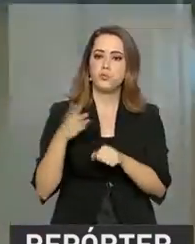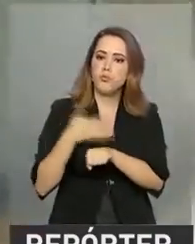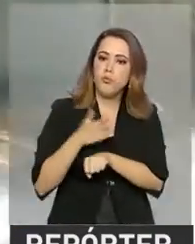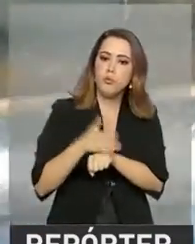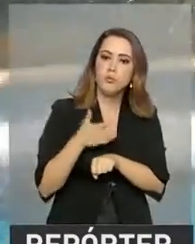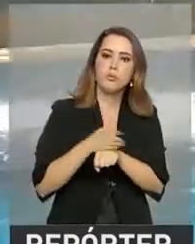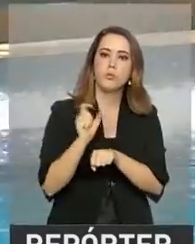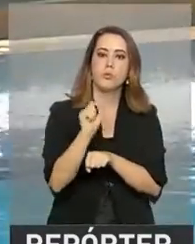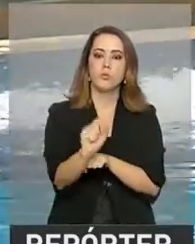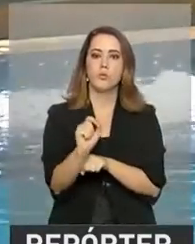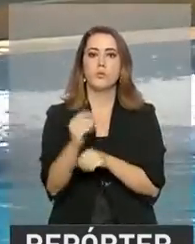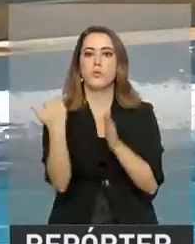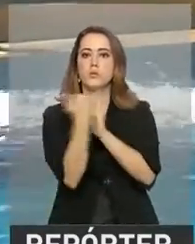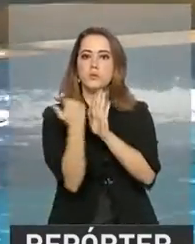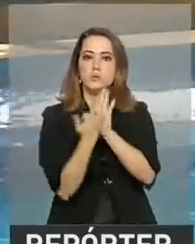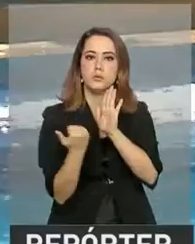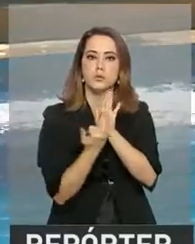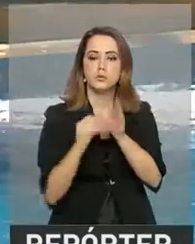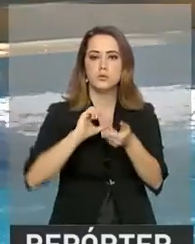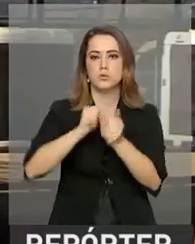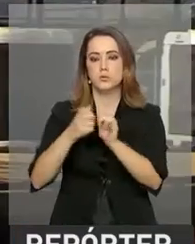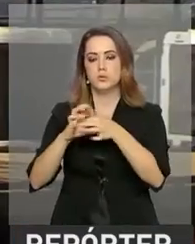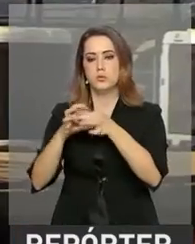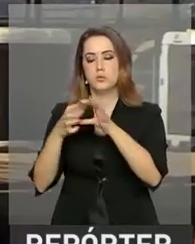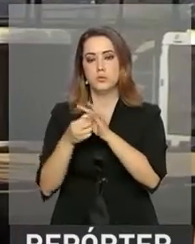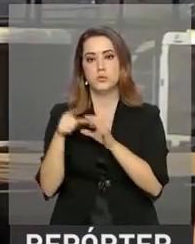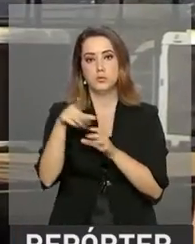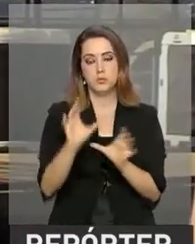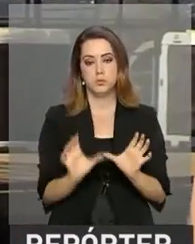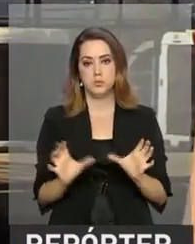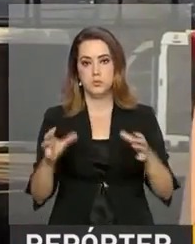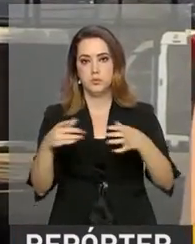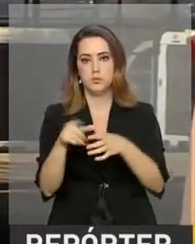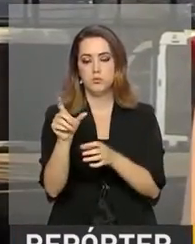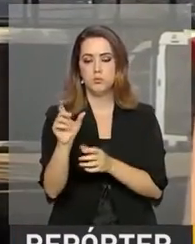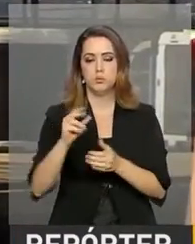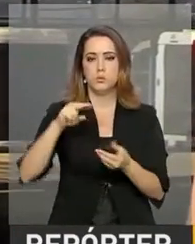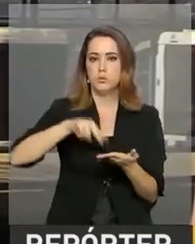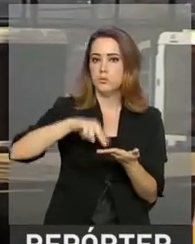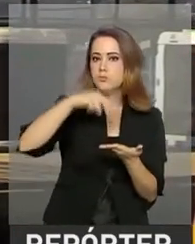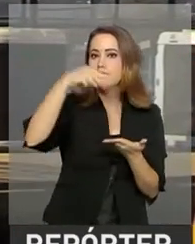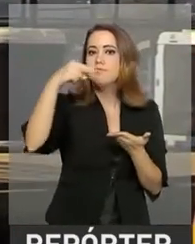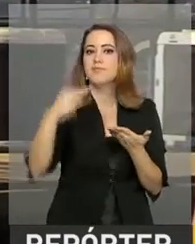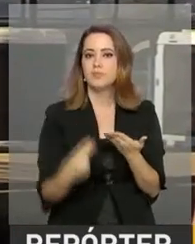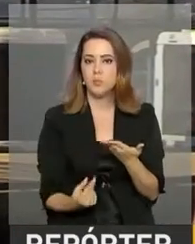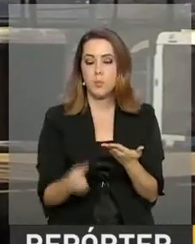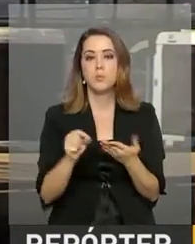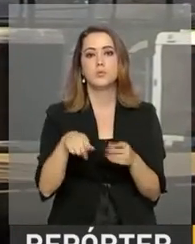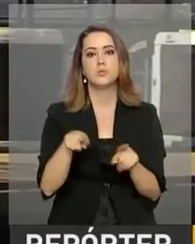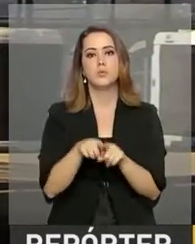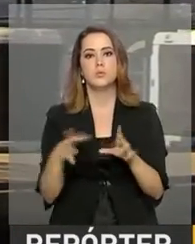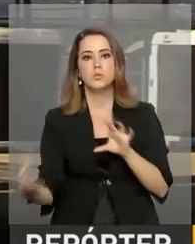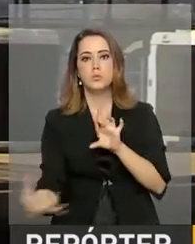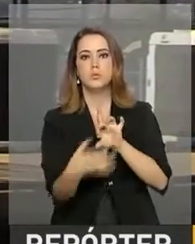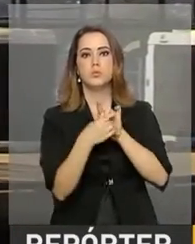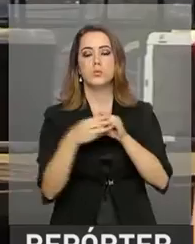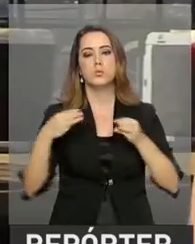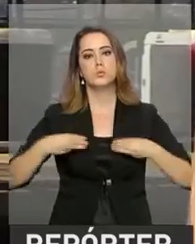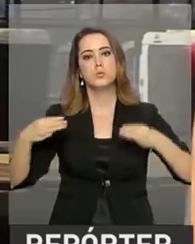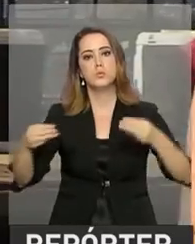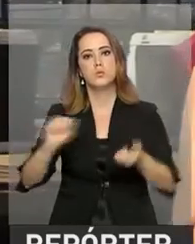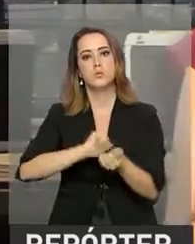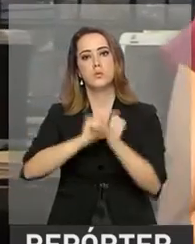principais projetos de legado das Olimpíadas. O Centro de Excelência em Saltos Ornamentais é uma parceria entre o Ministério do Esporte